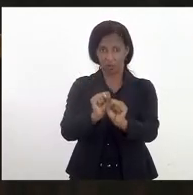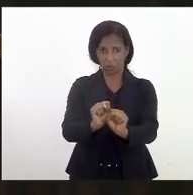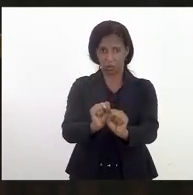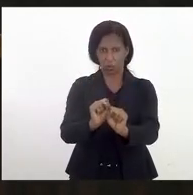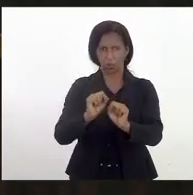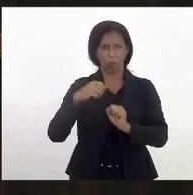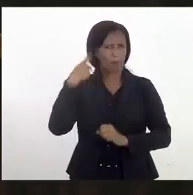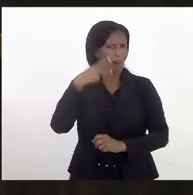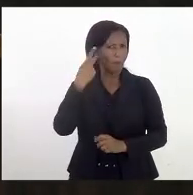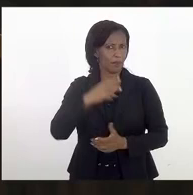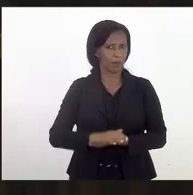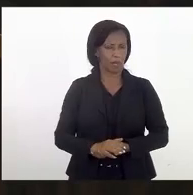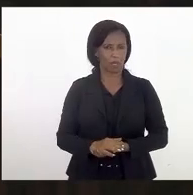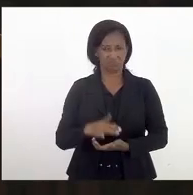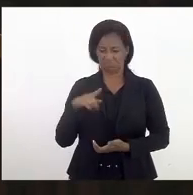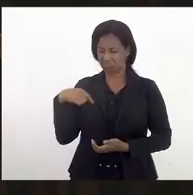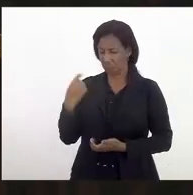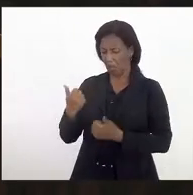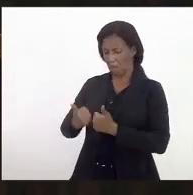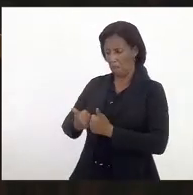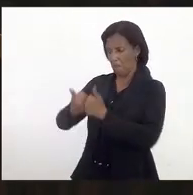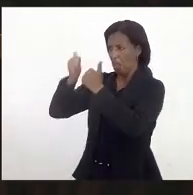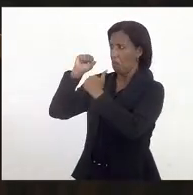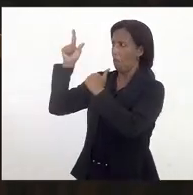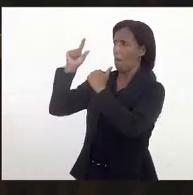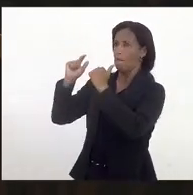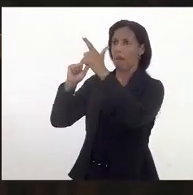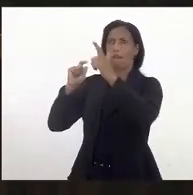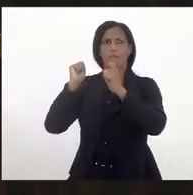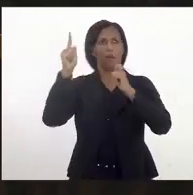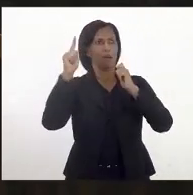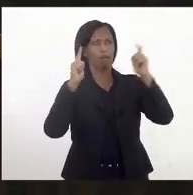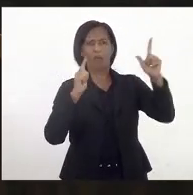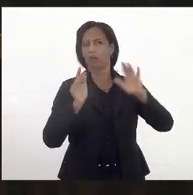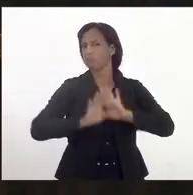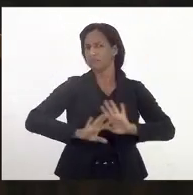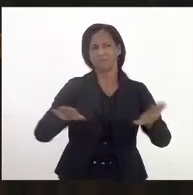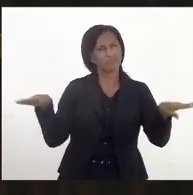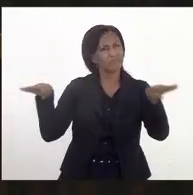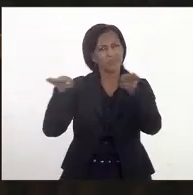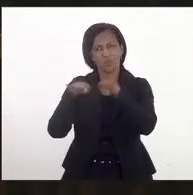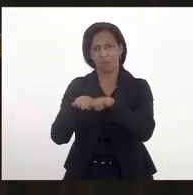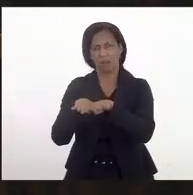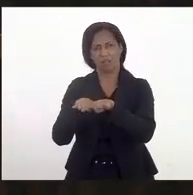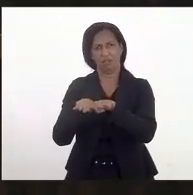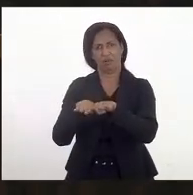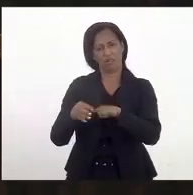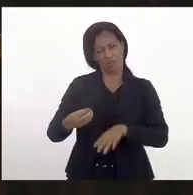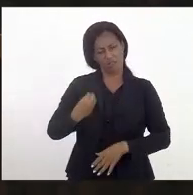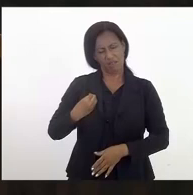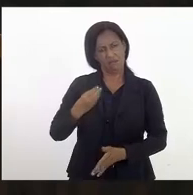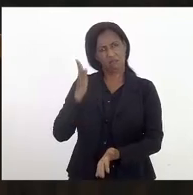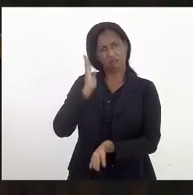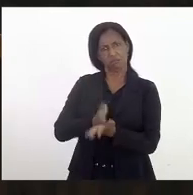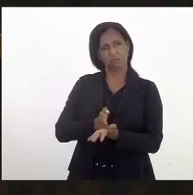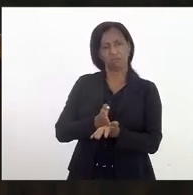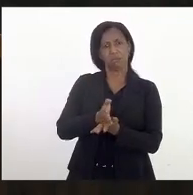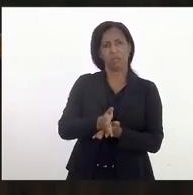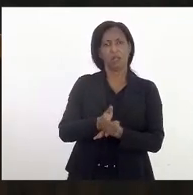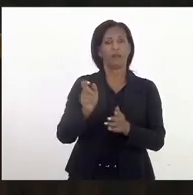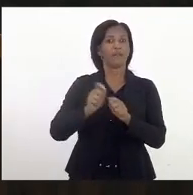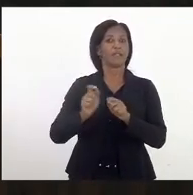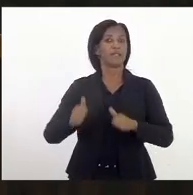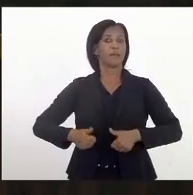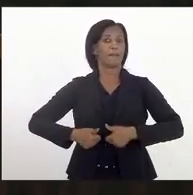não somos melhores que ninguém a gente procura fazer agir direito e fazer a coisa certa porque nós estamos aqui para fazer o melhor para a população